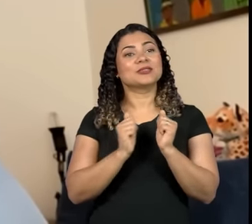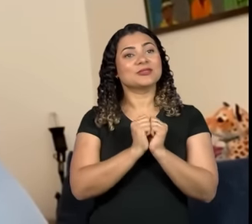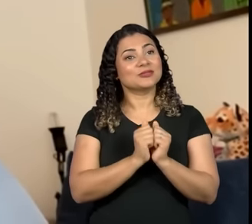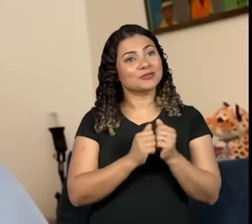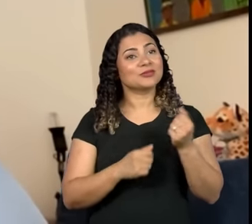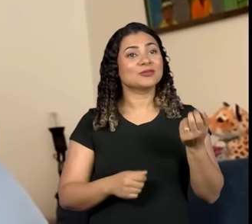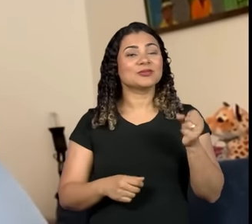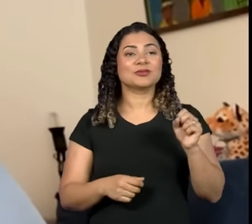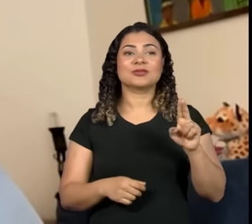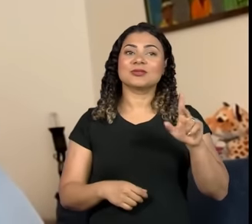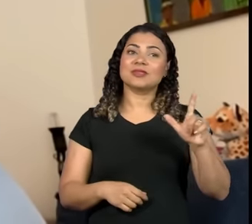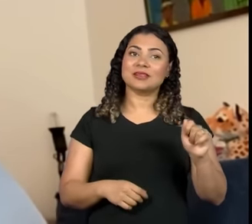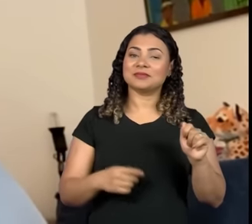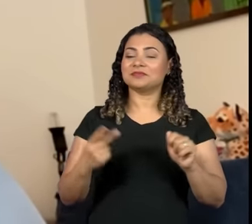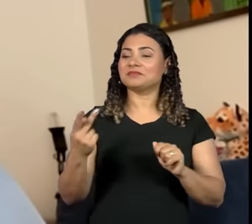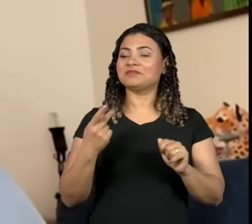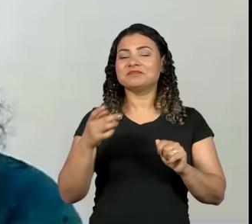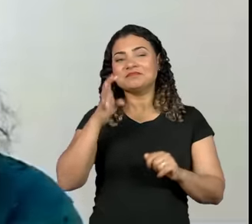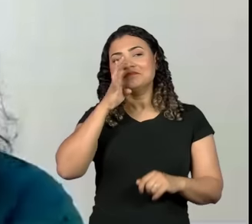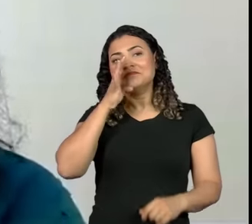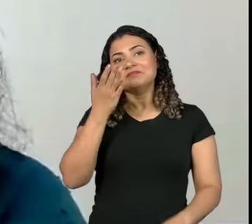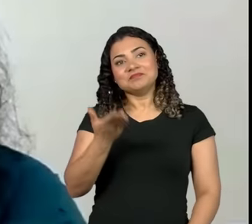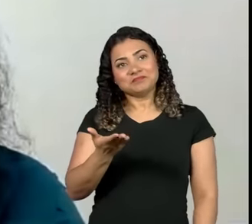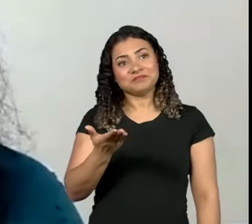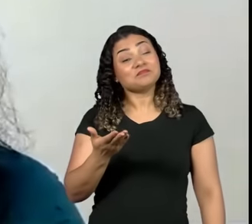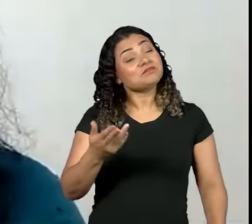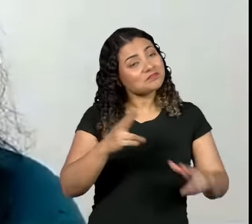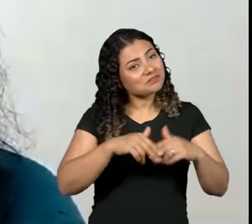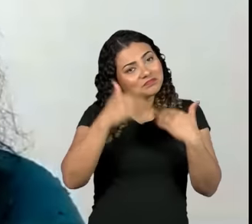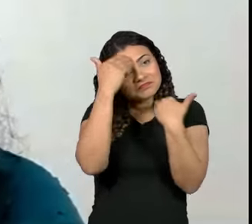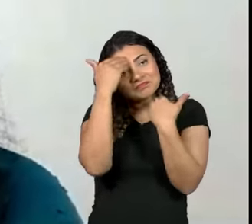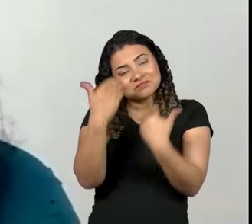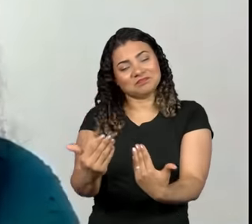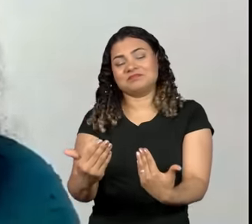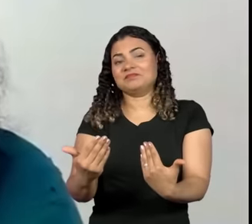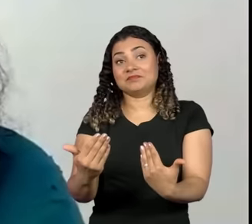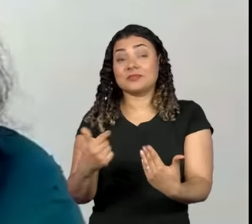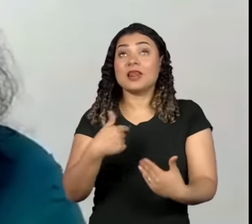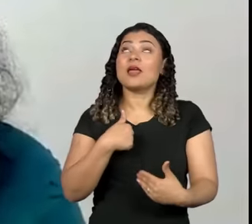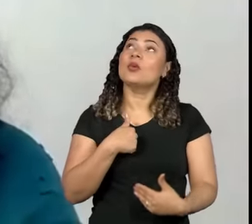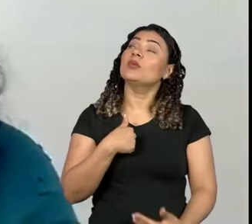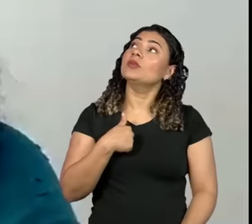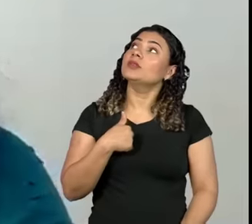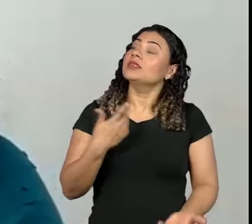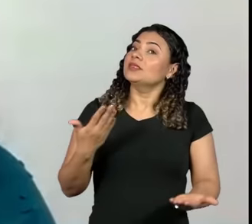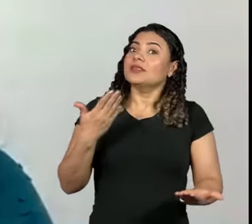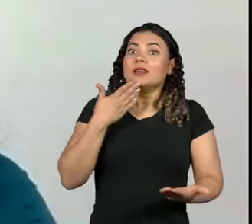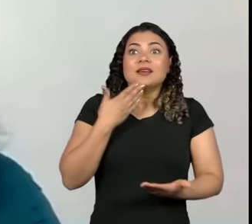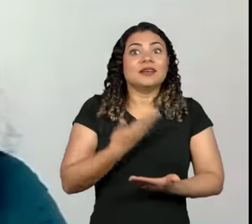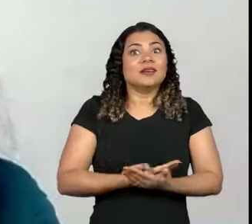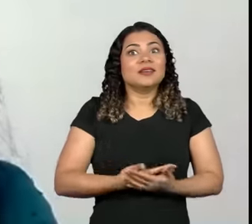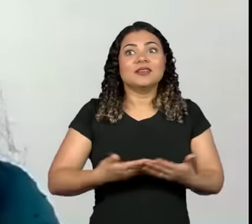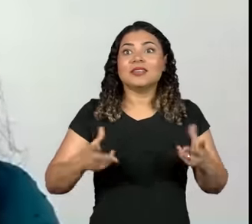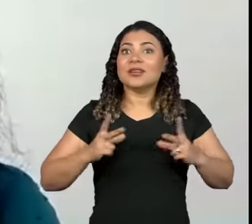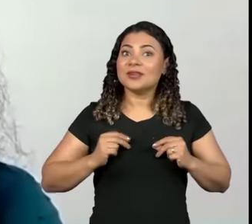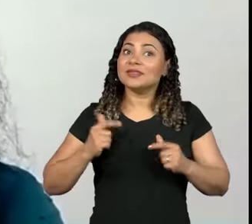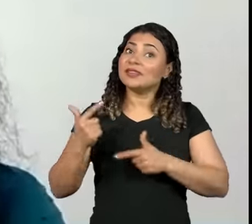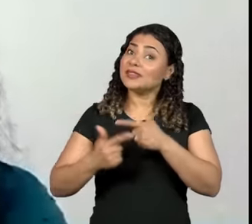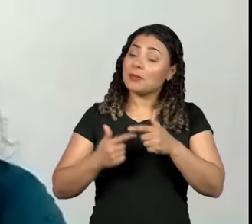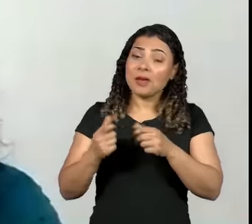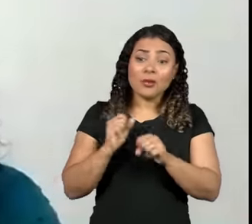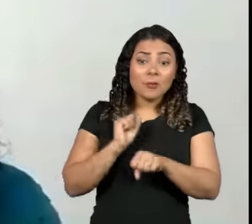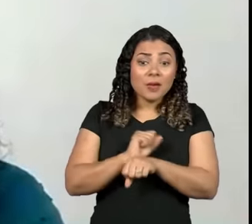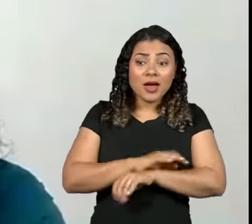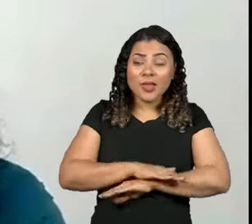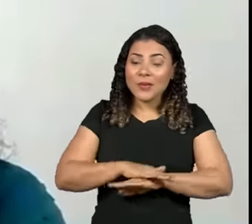Berdichevsky, observar o seu comportamento. Eu tenho muito a agradecer e fico assim, puxa vida, por que não trabalhamos